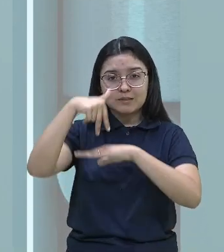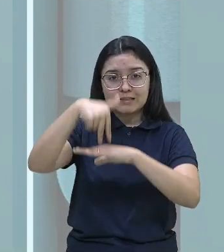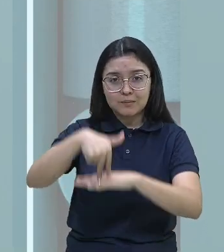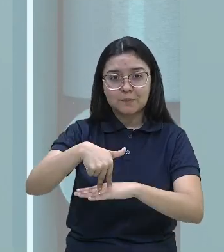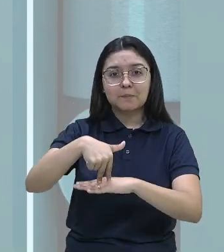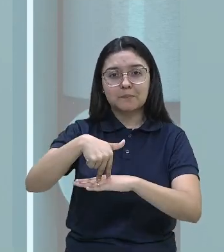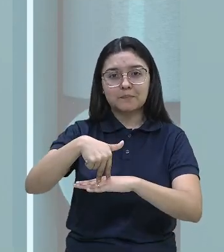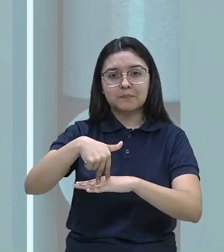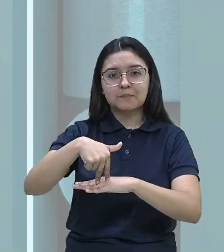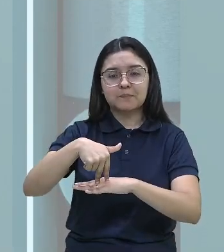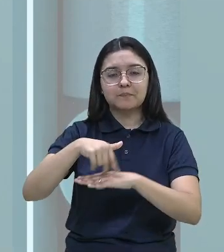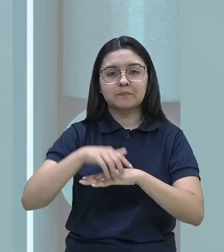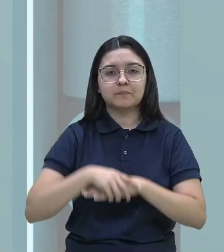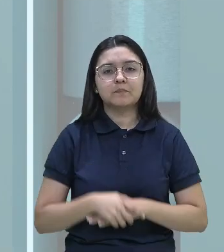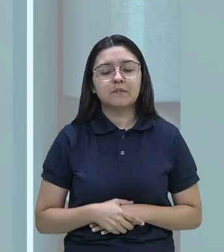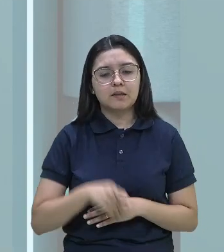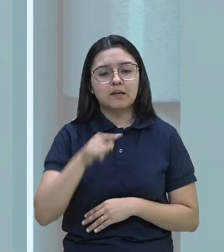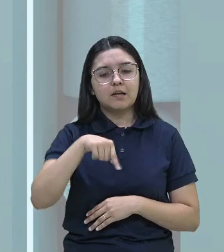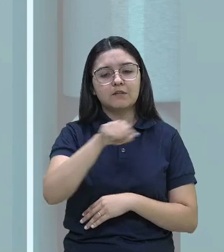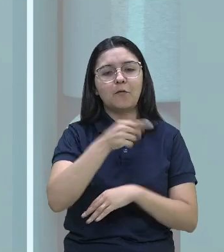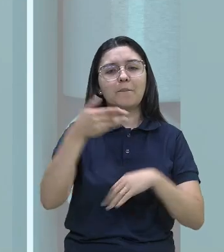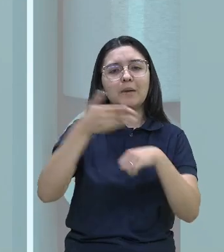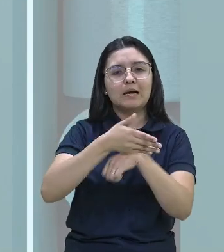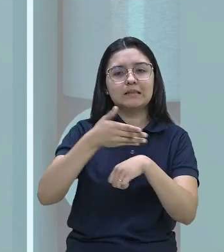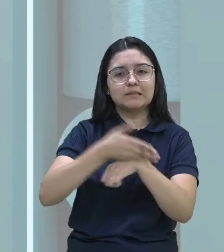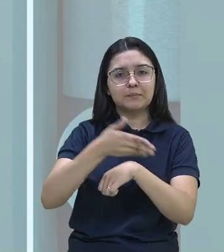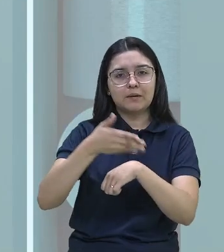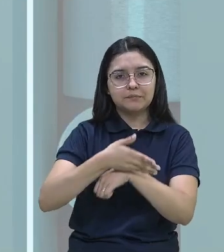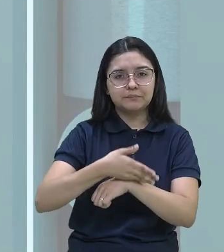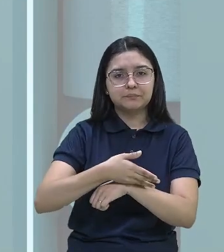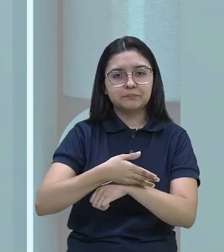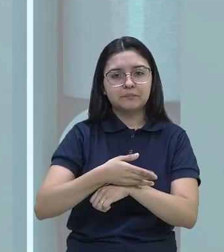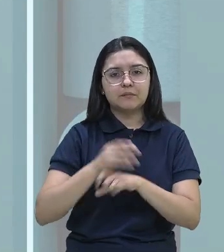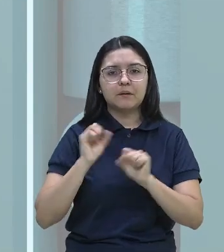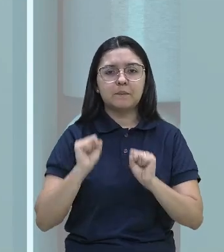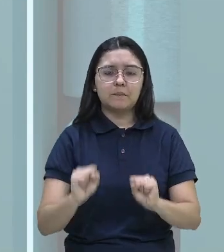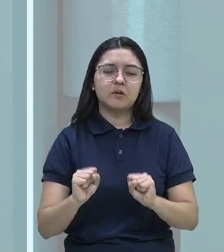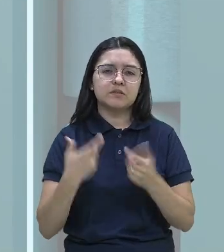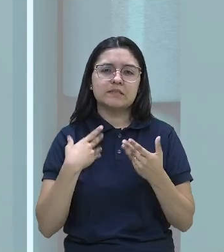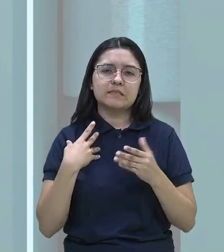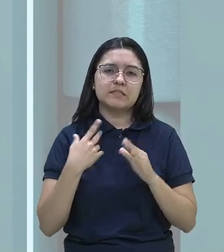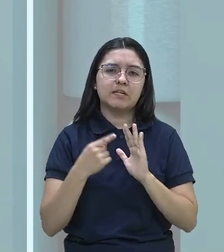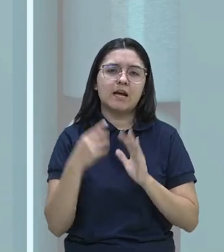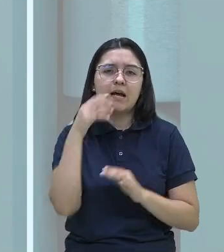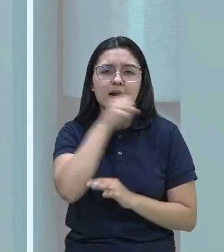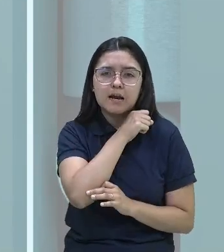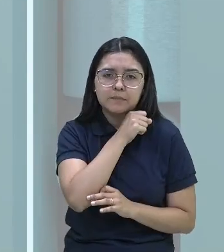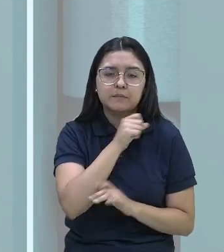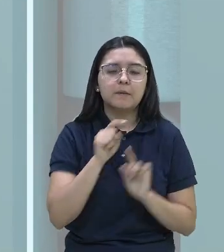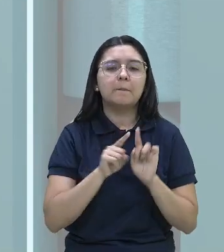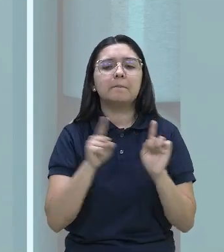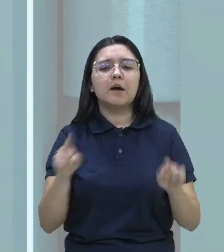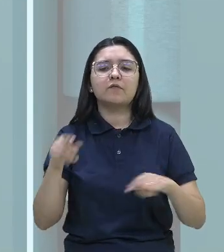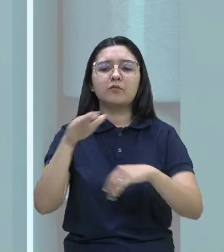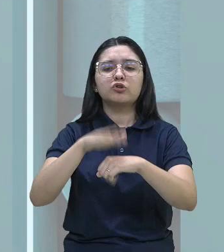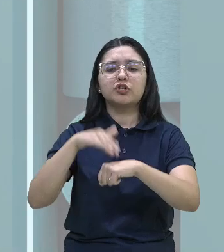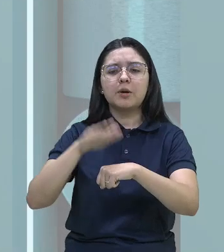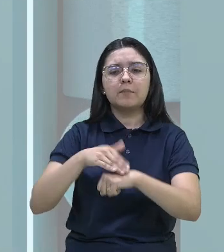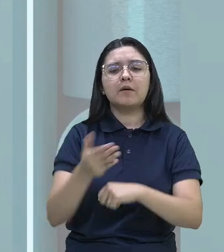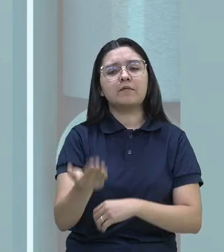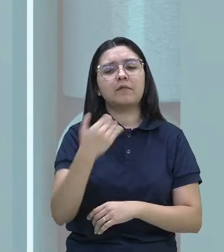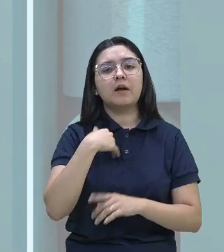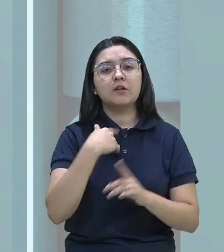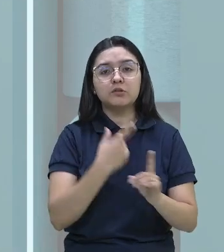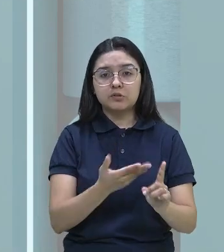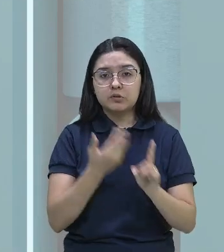ter uma participação, mesmo que seja apenas simbólica, mas ele vai ser chamado para participar